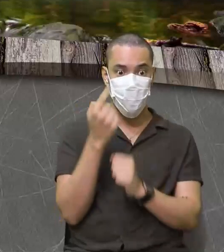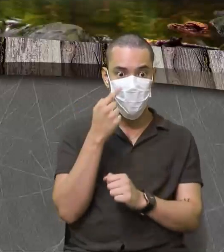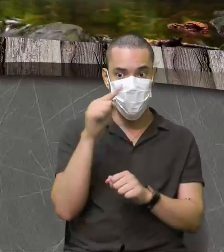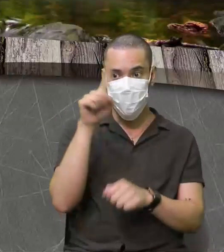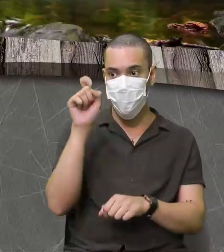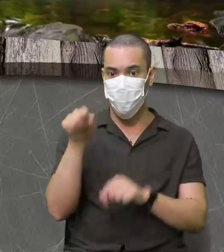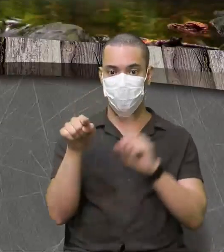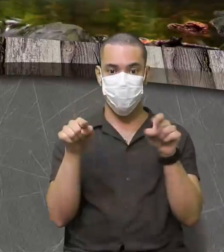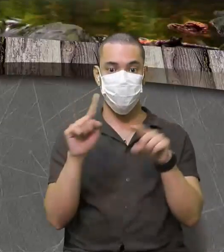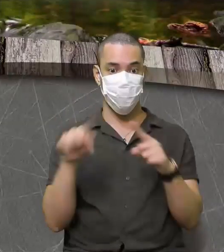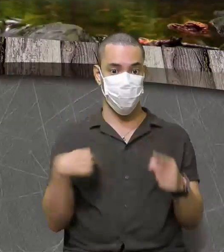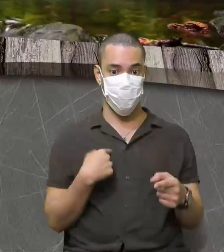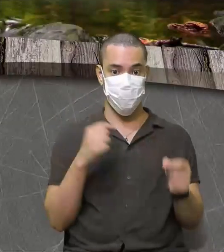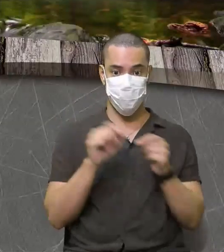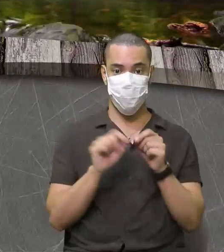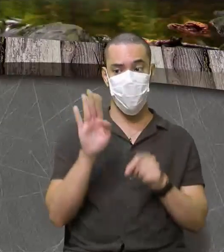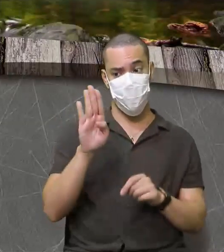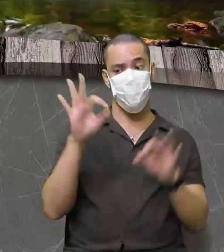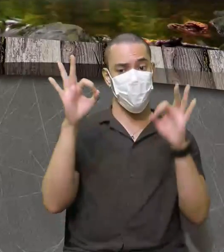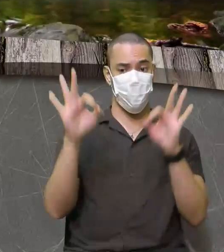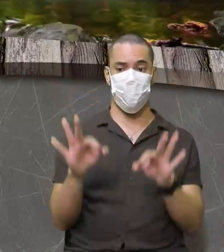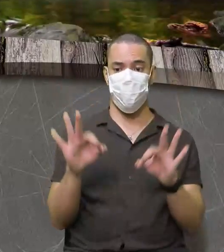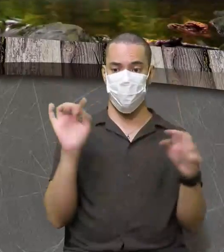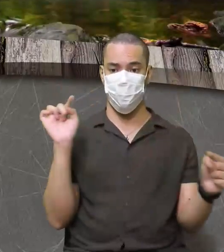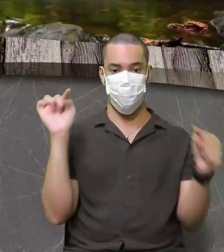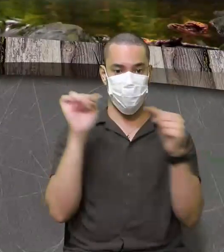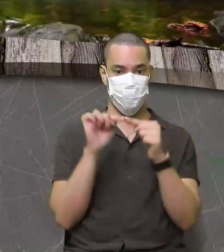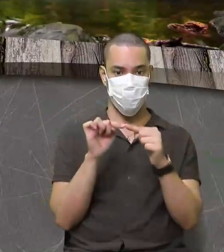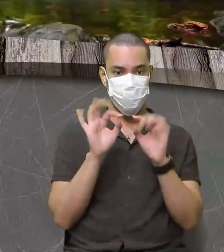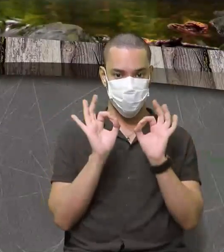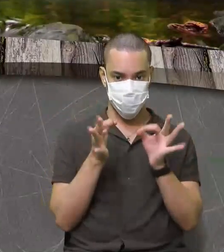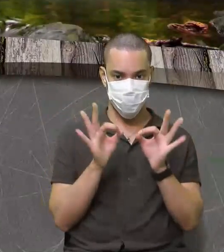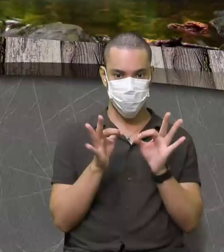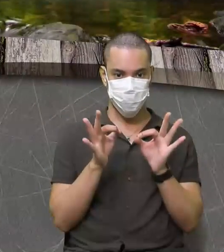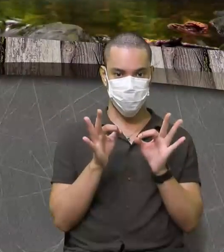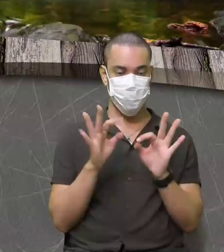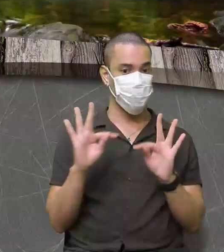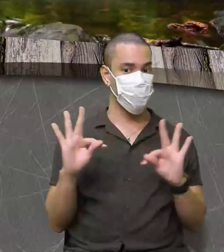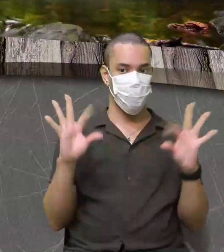gente viu que a questão B é a correta, tá bom? Todos os filhos de